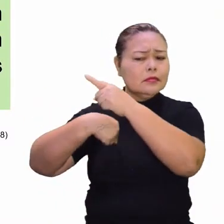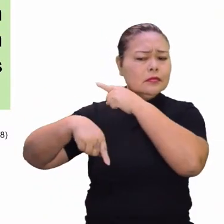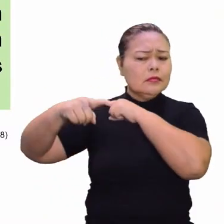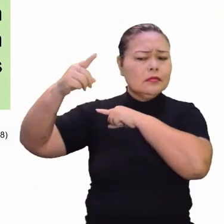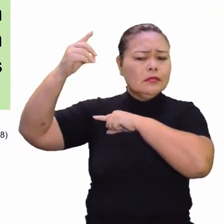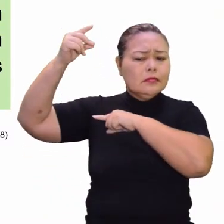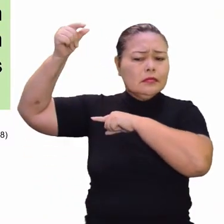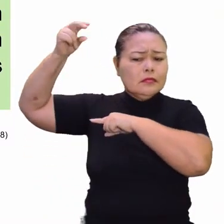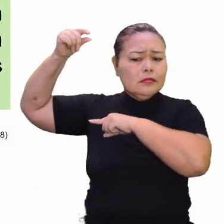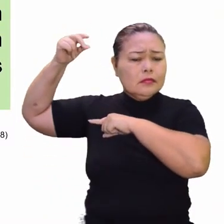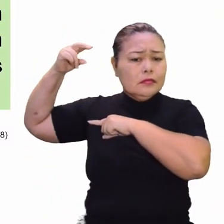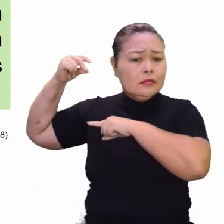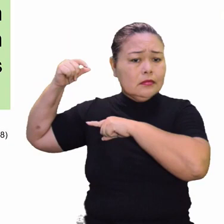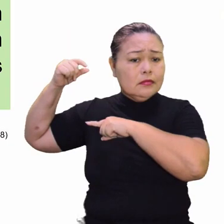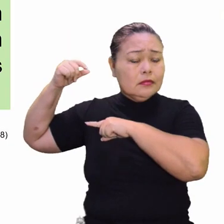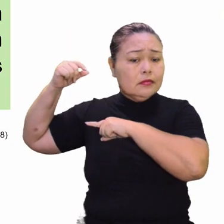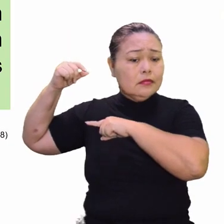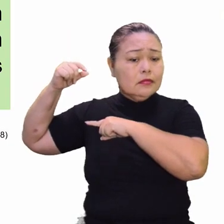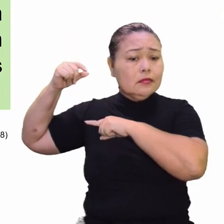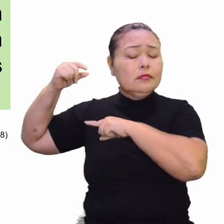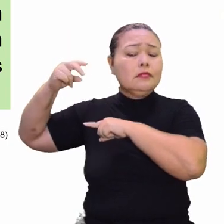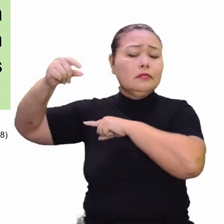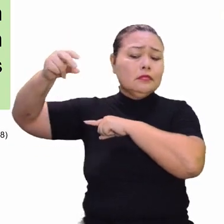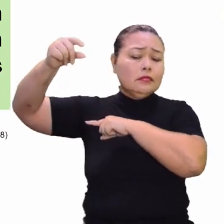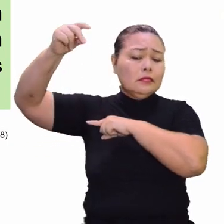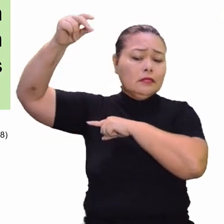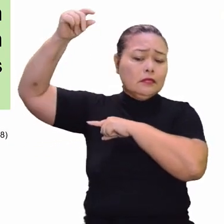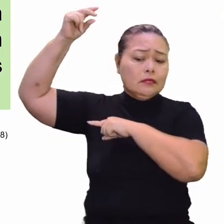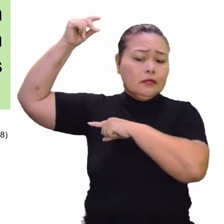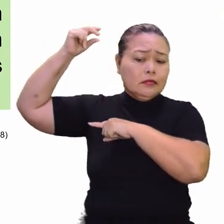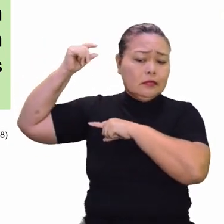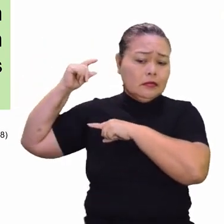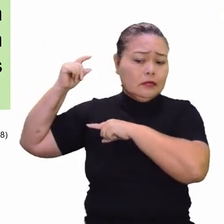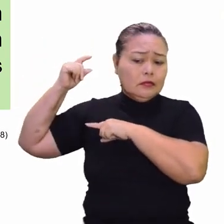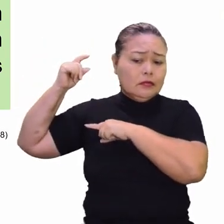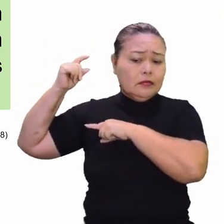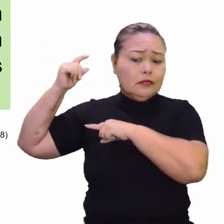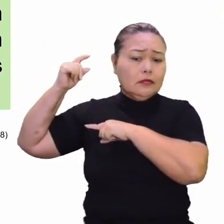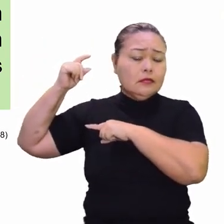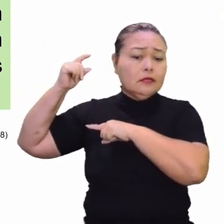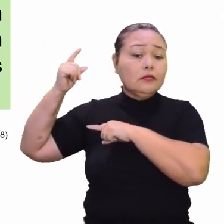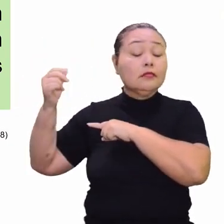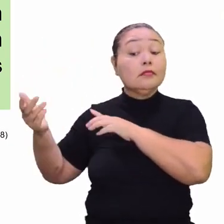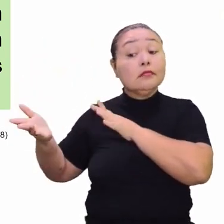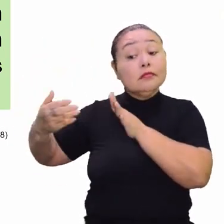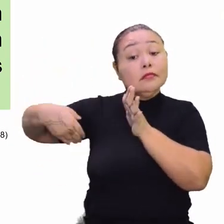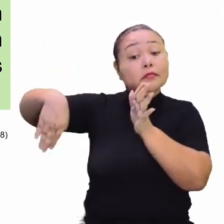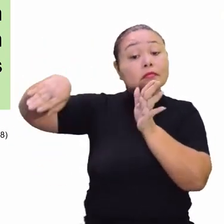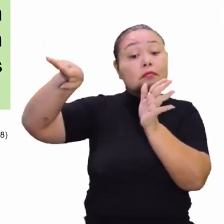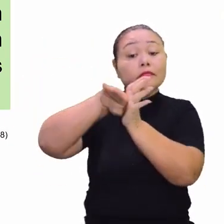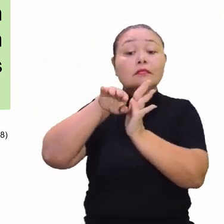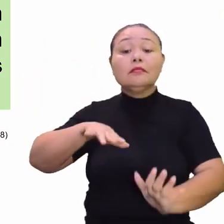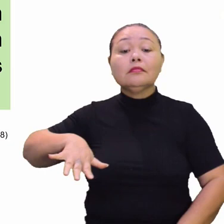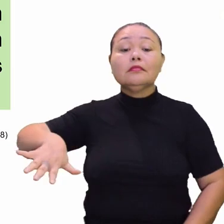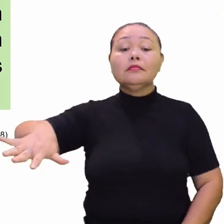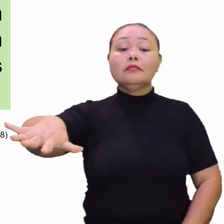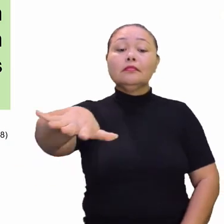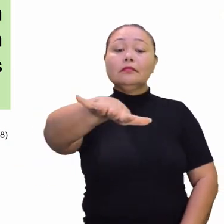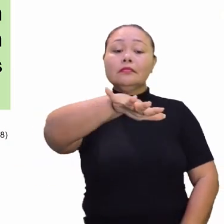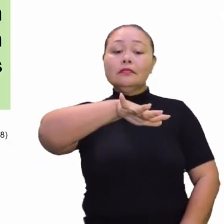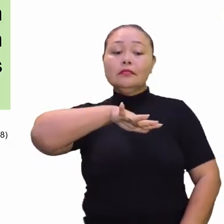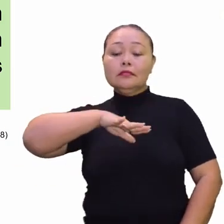Lá, muito tempo atrás, muito tempo mesmo, aqui chegaram na região